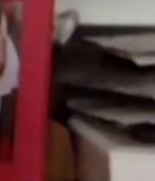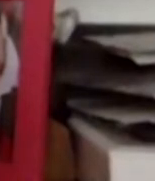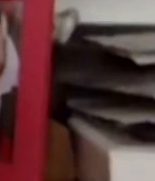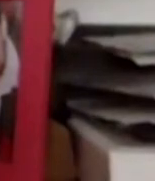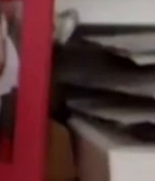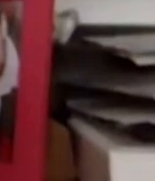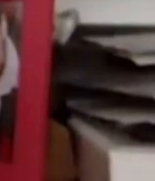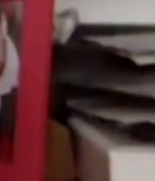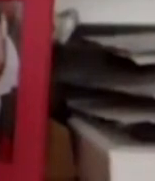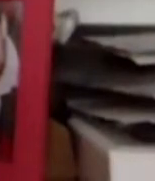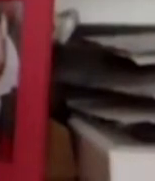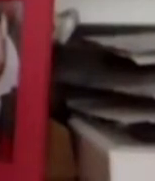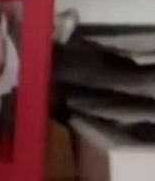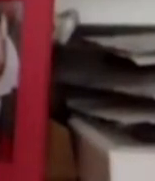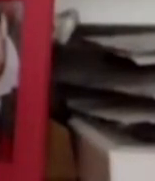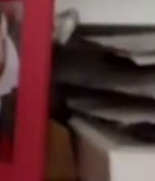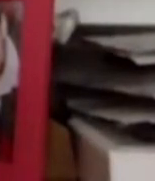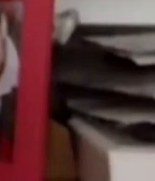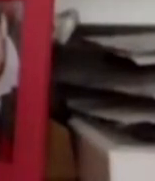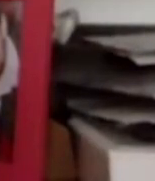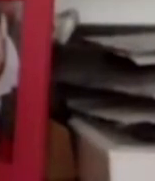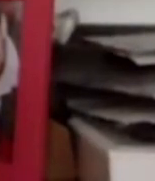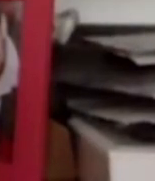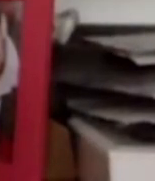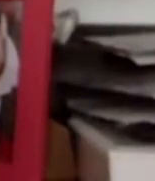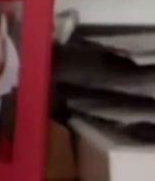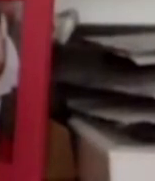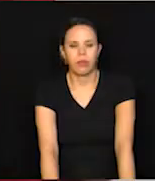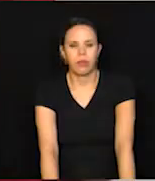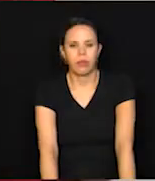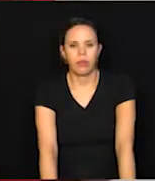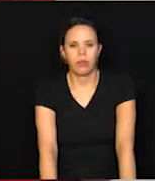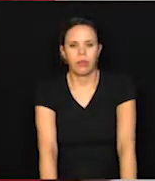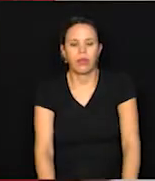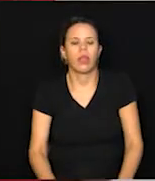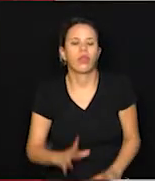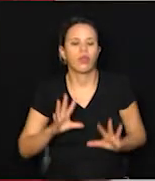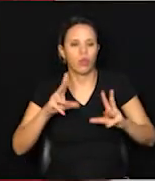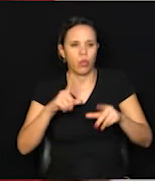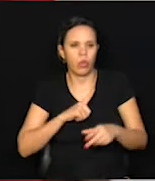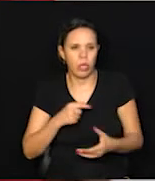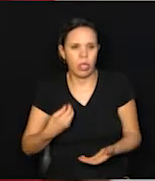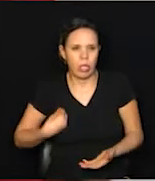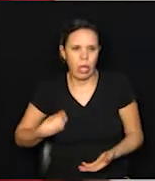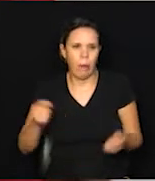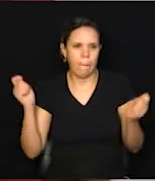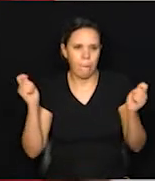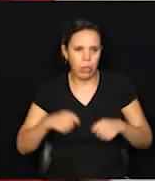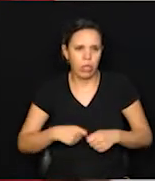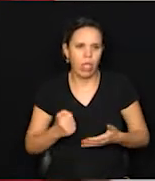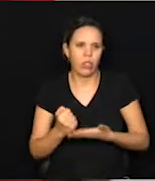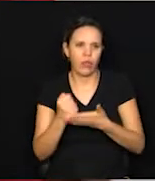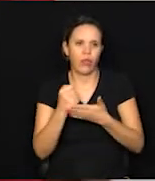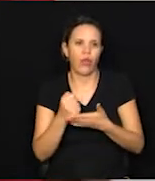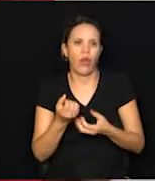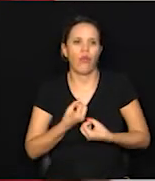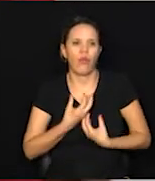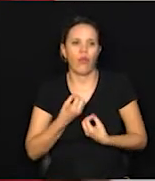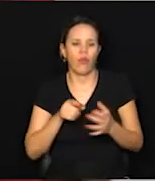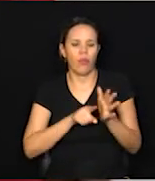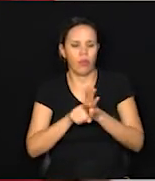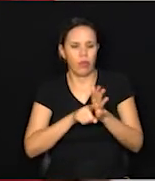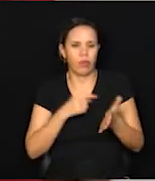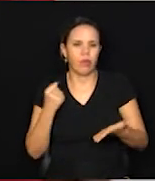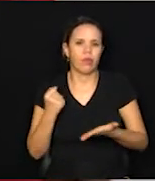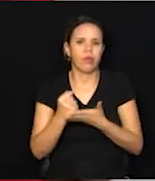ele tira, recomenda que não use, tudo que existe uma potencial evidência, ele vai trabalhando a favor daqueles dados. E isso